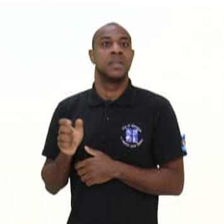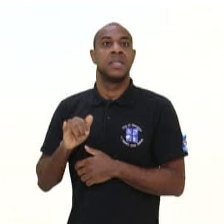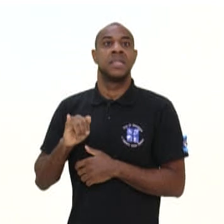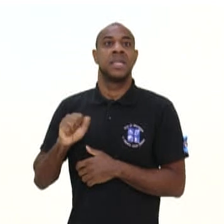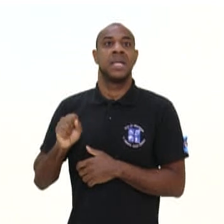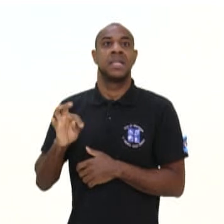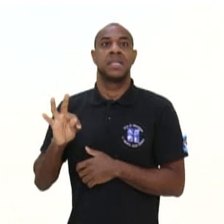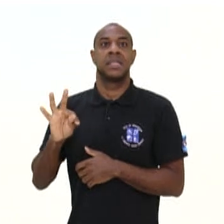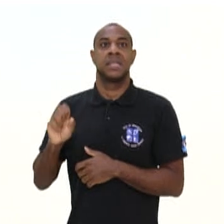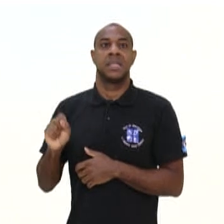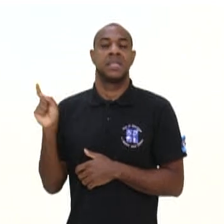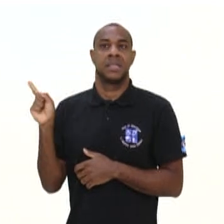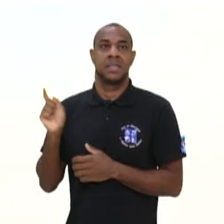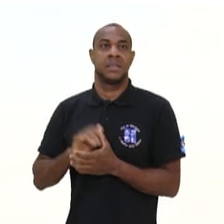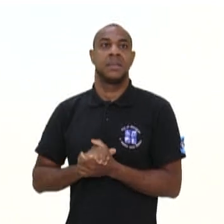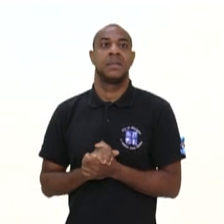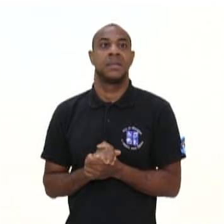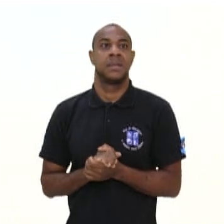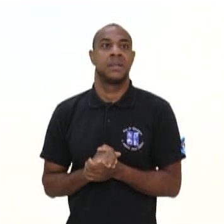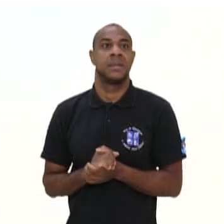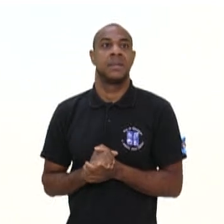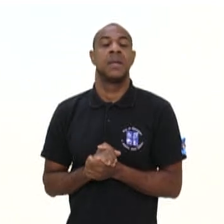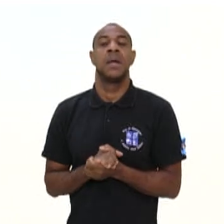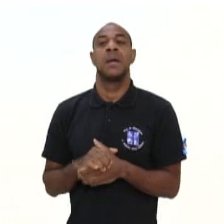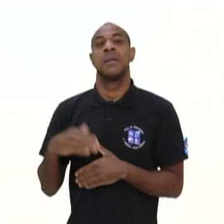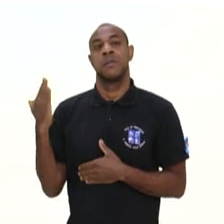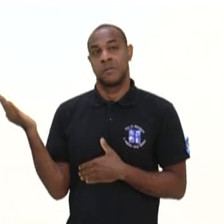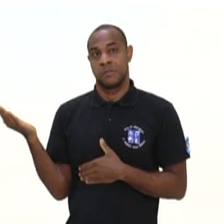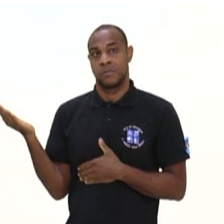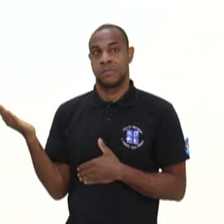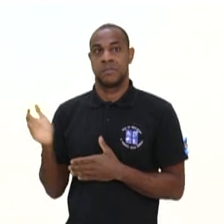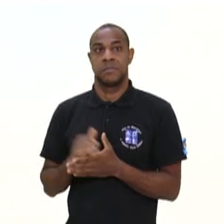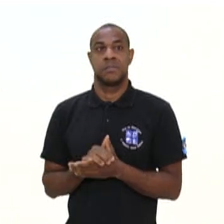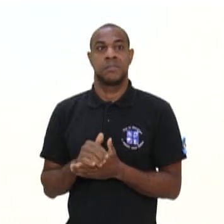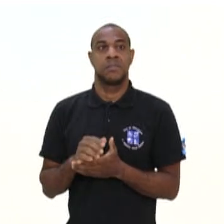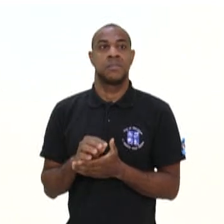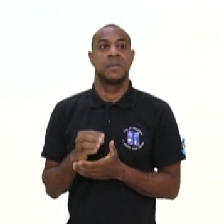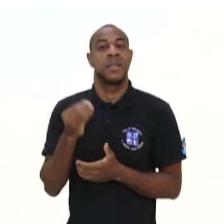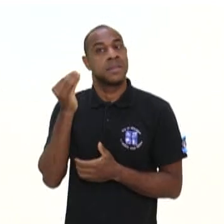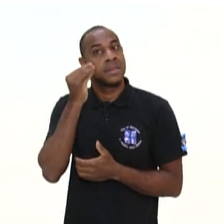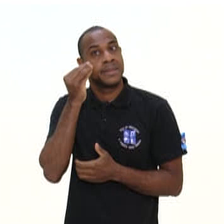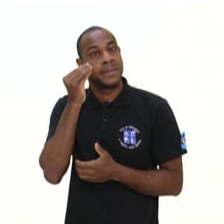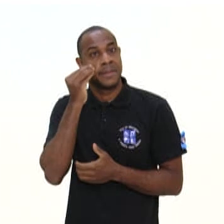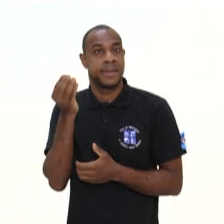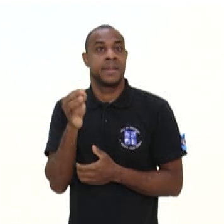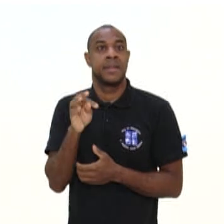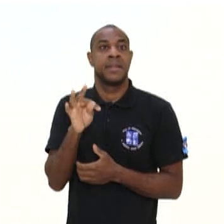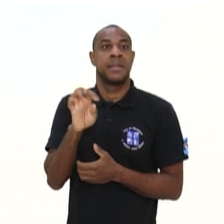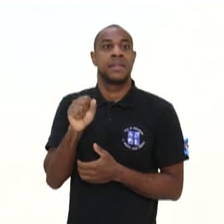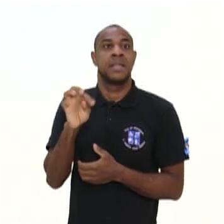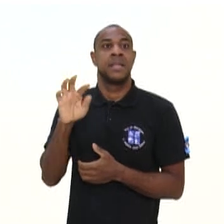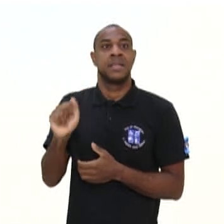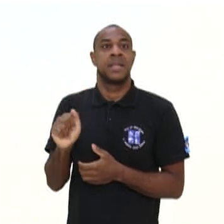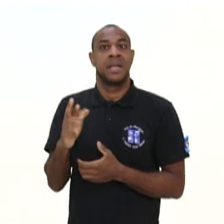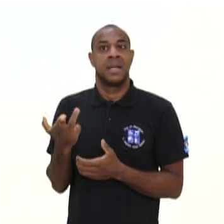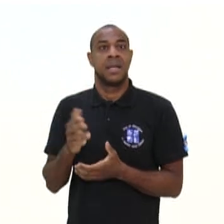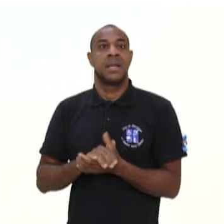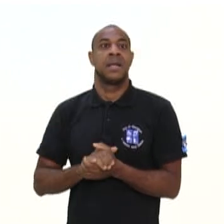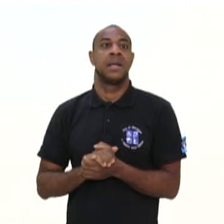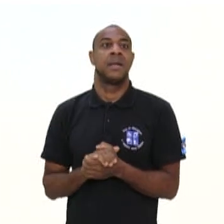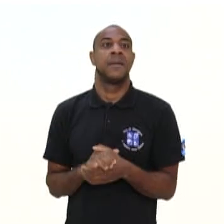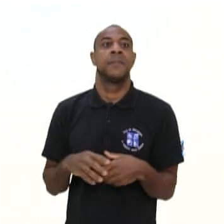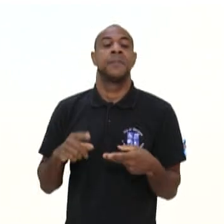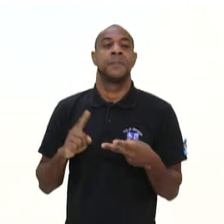aqui na casa de uma prevenção combinada, ok? Testar pessoas, democratizar ali os